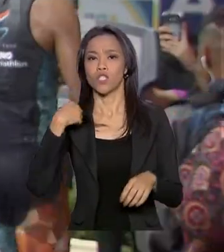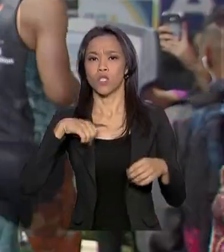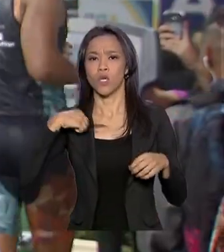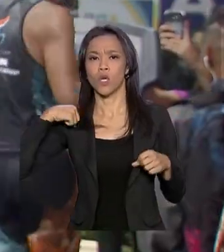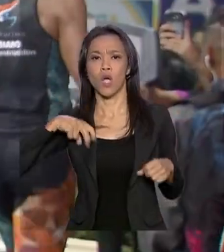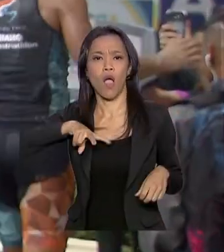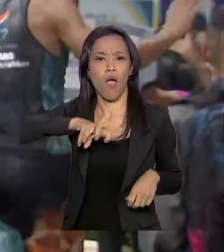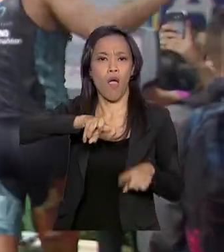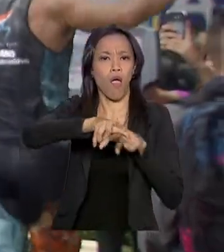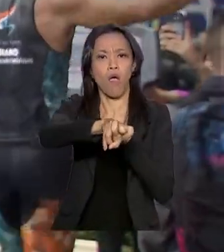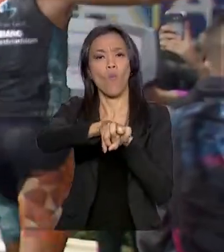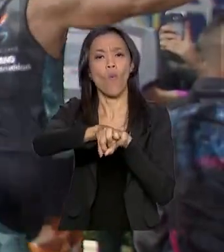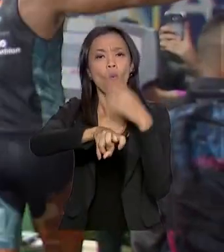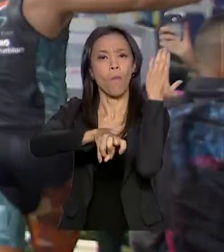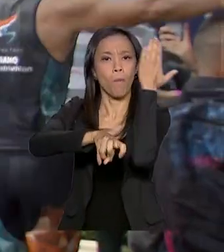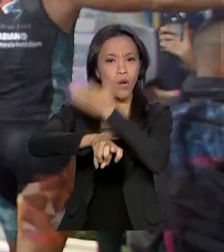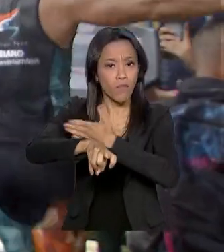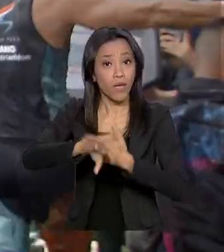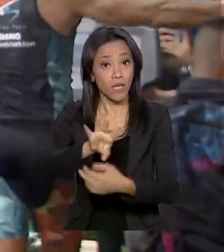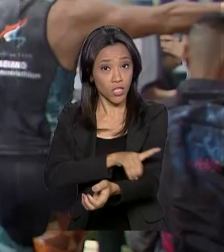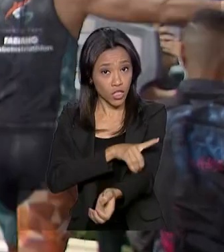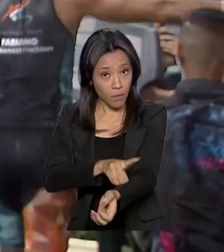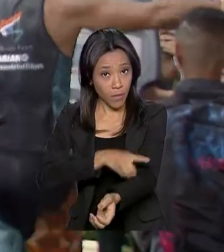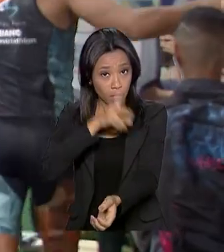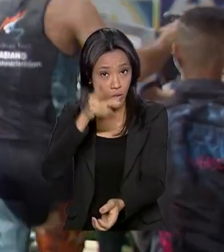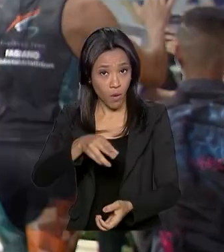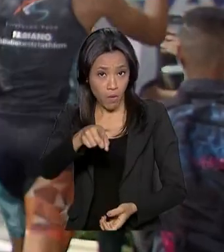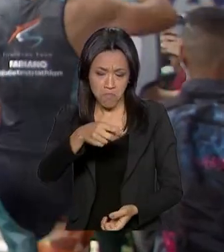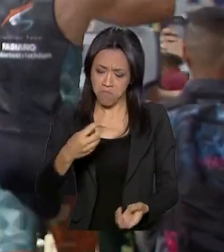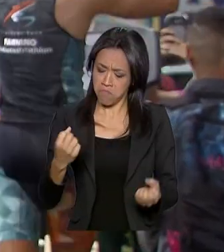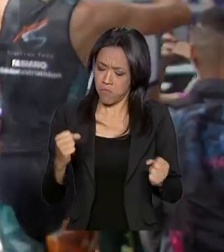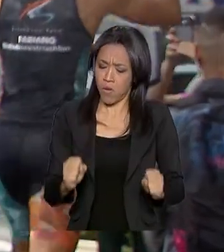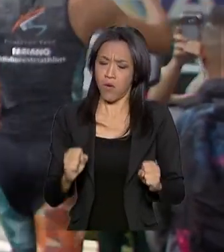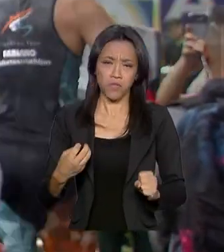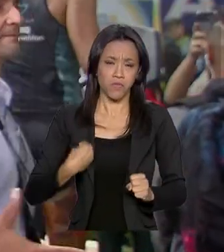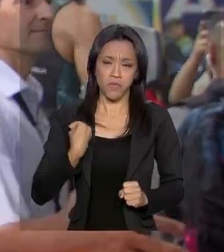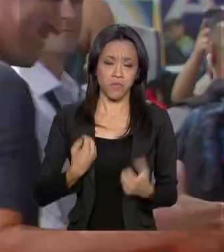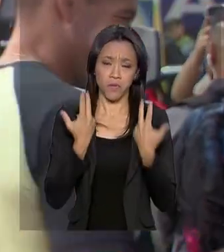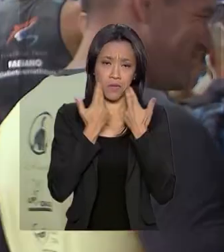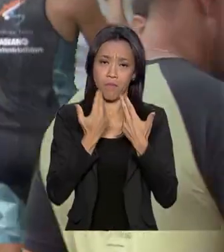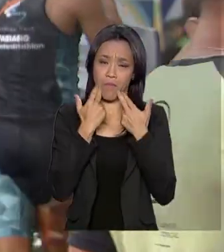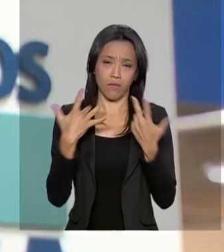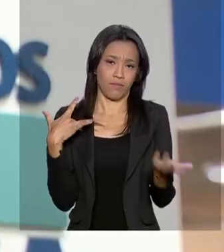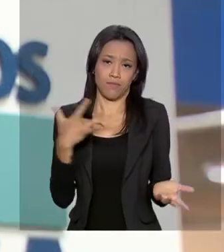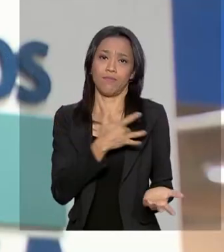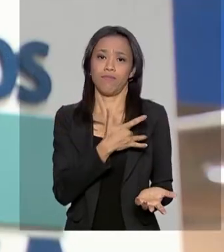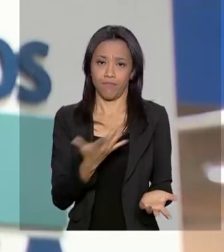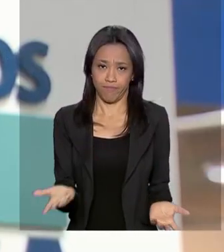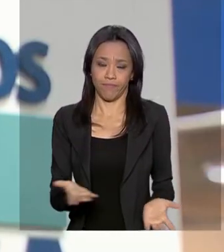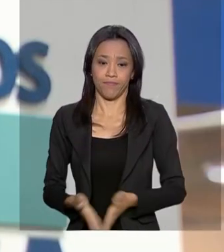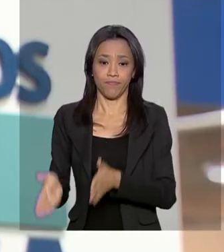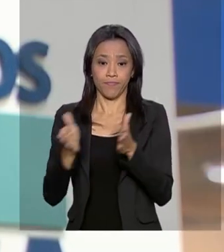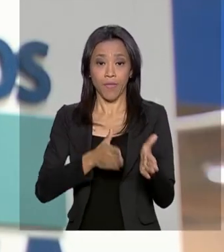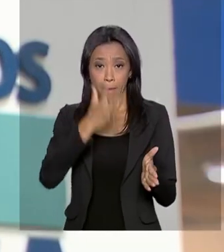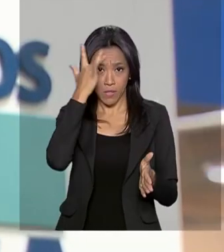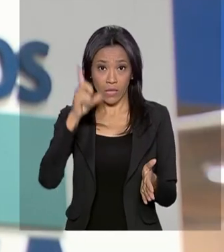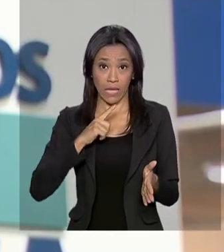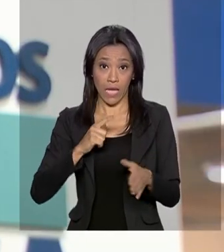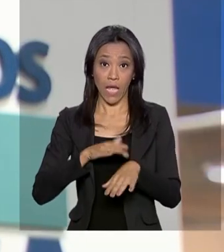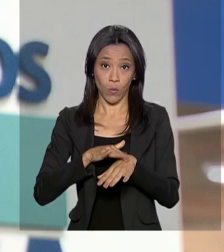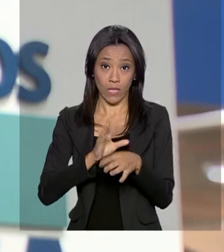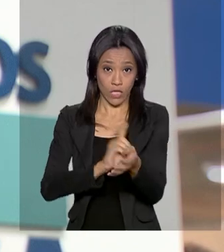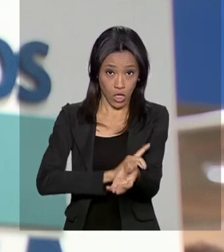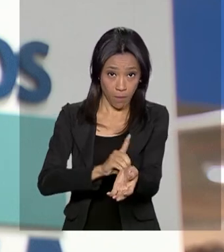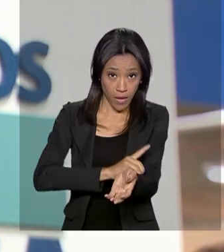isso para provar que diabéticos como ele podem ter uma vida normal e saudável. O diabético tem que fazer atividade física,